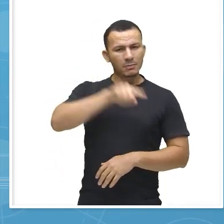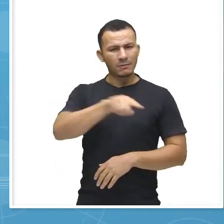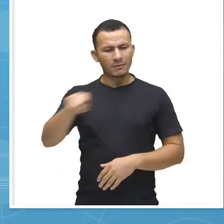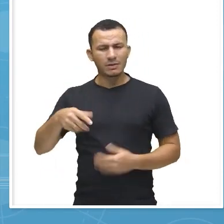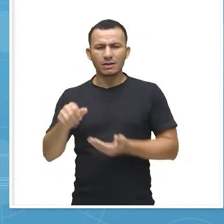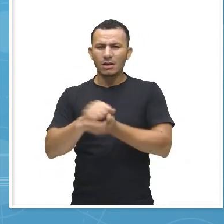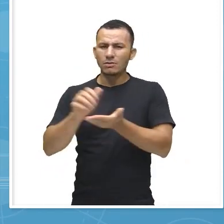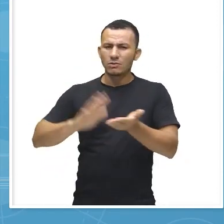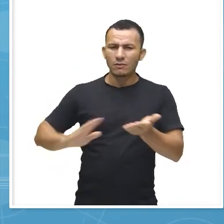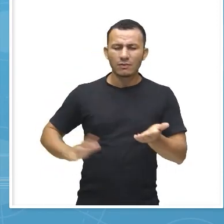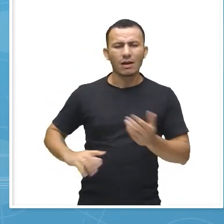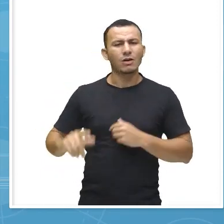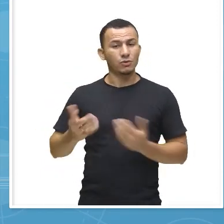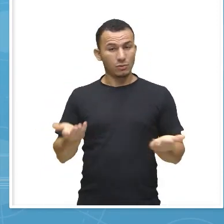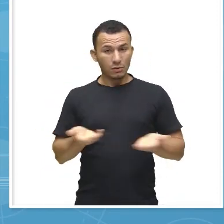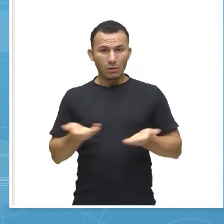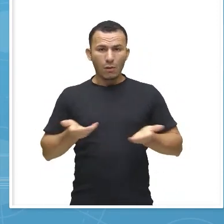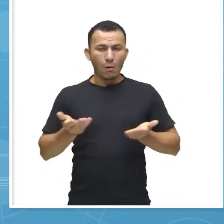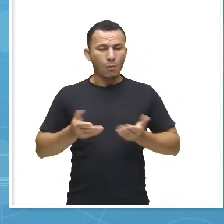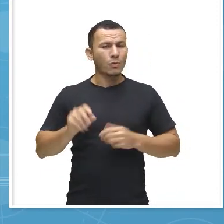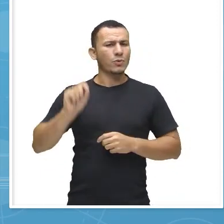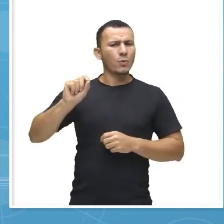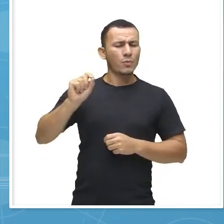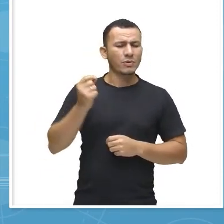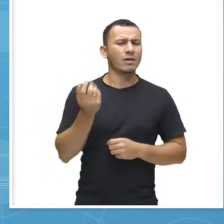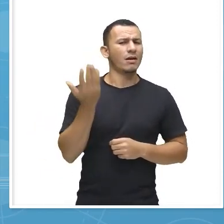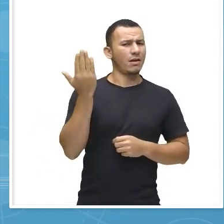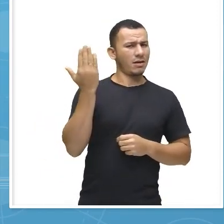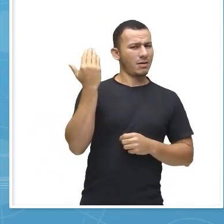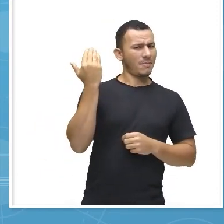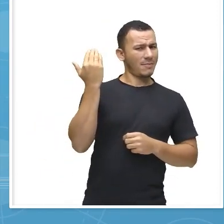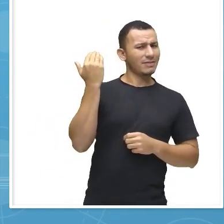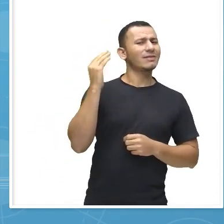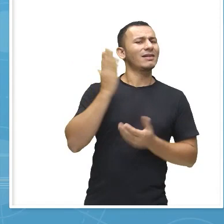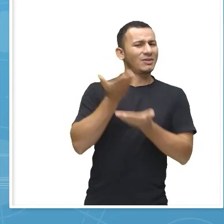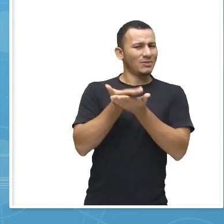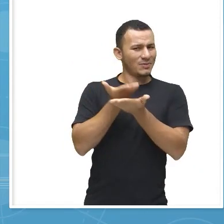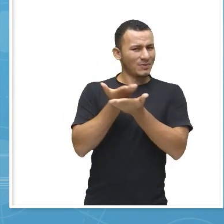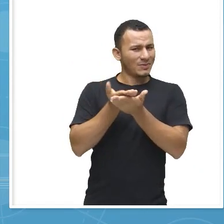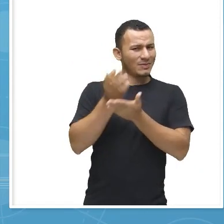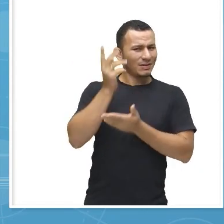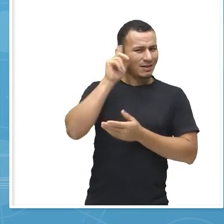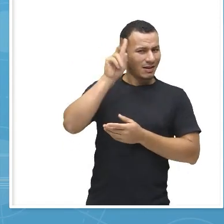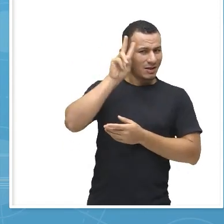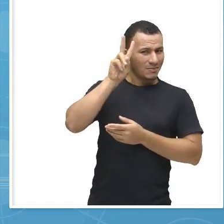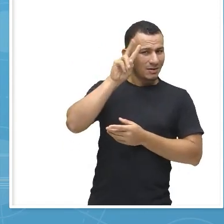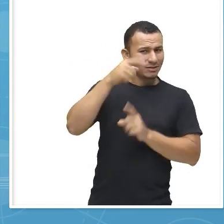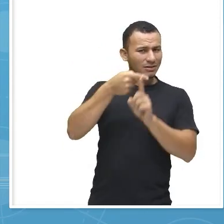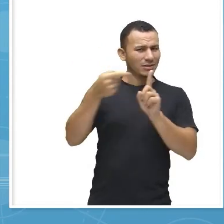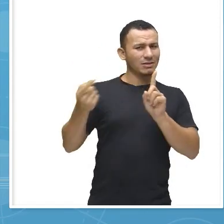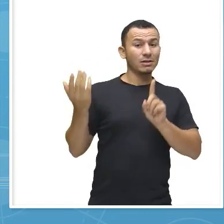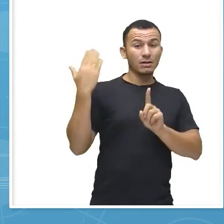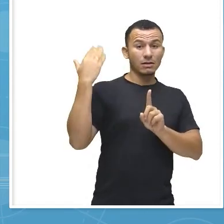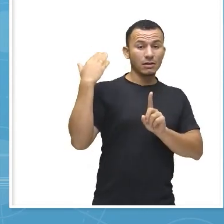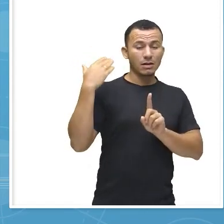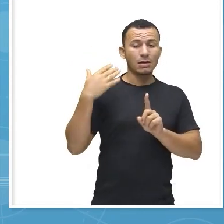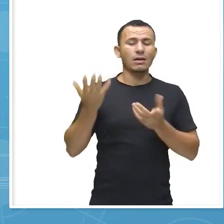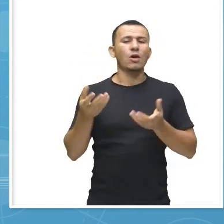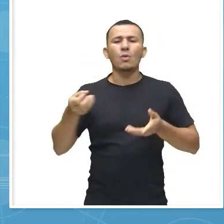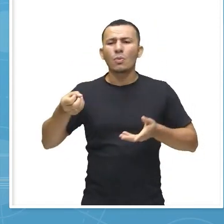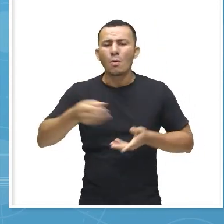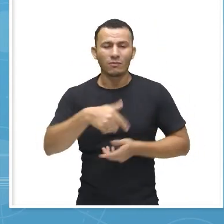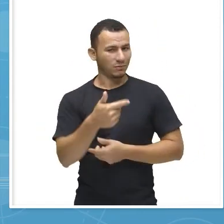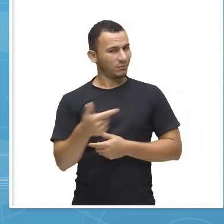essas atividades interativas de hoje são referentes às aulas que vocês assistiram na semana passada, ok? Então, nada de